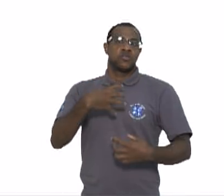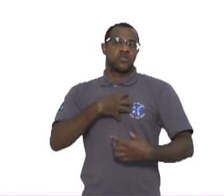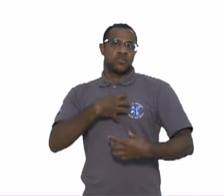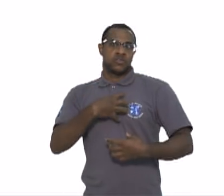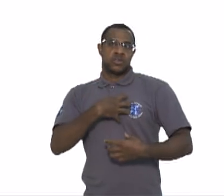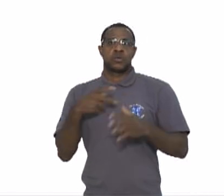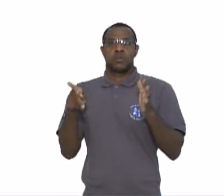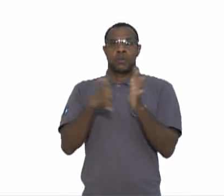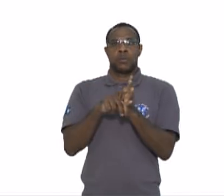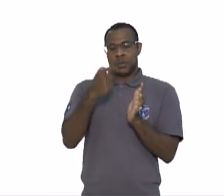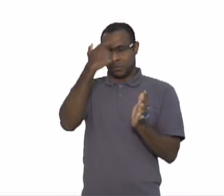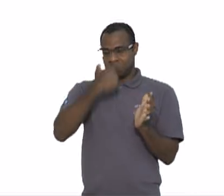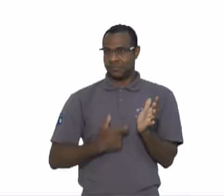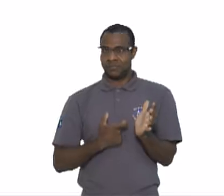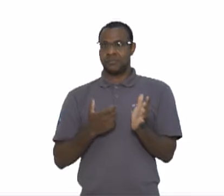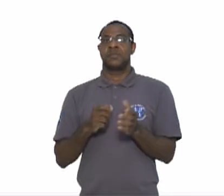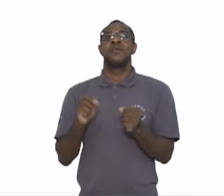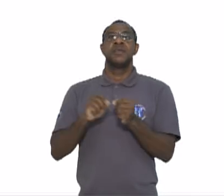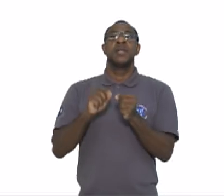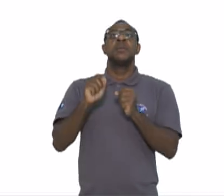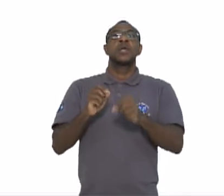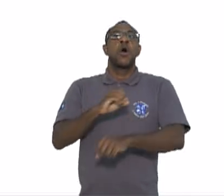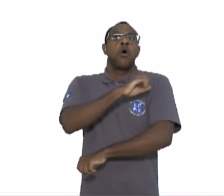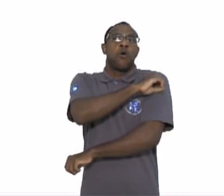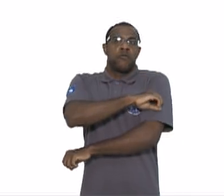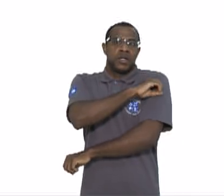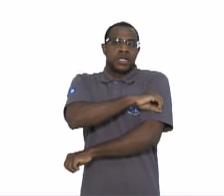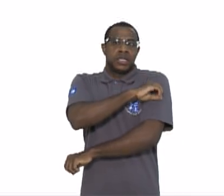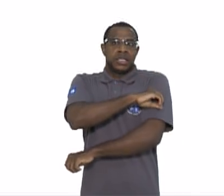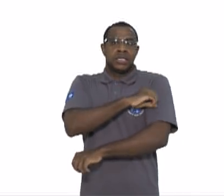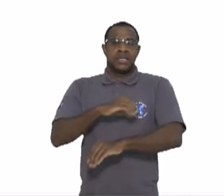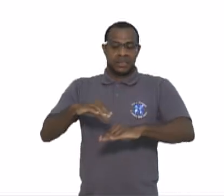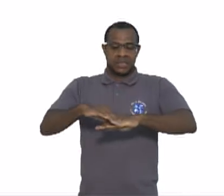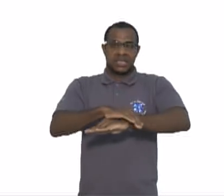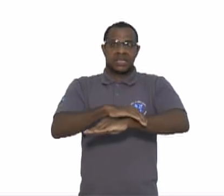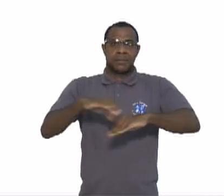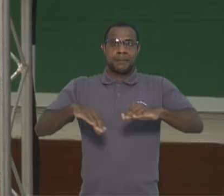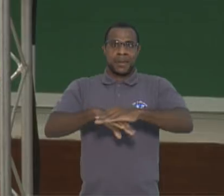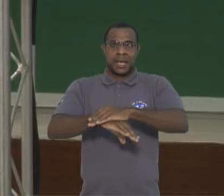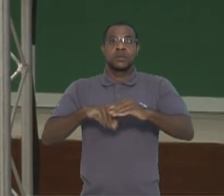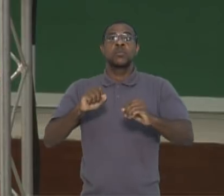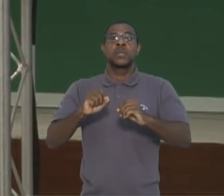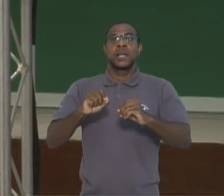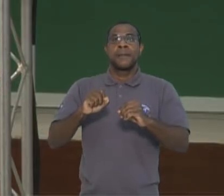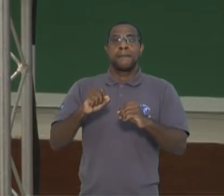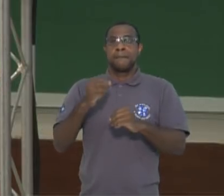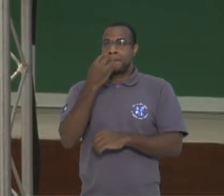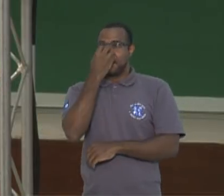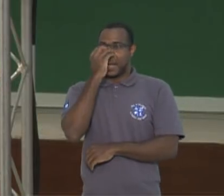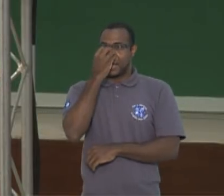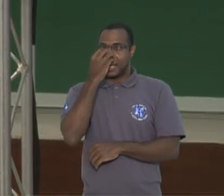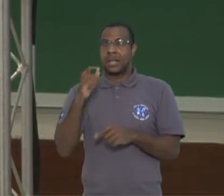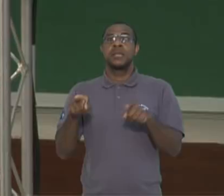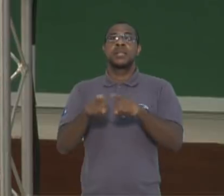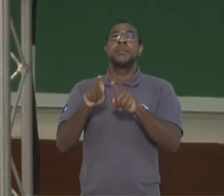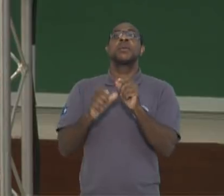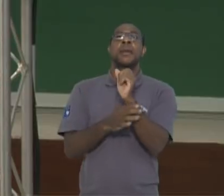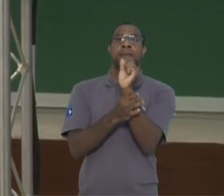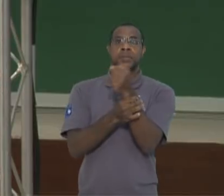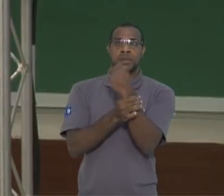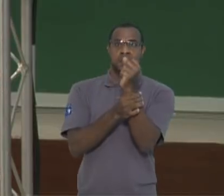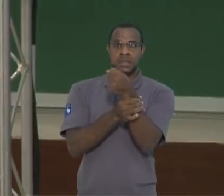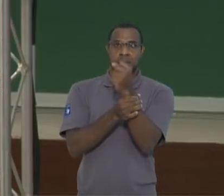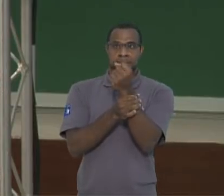uma oficina de sapato de palhaço e também vimos a terapia do riso. Então, a gente viu que cada palhaço tem o